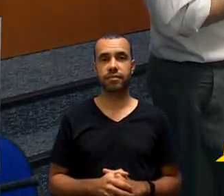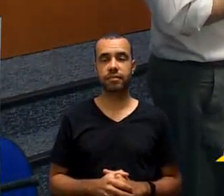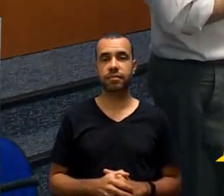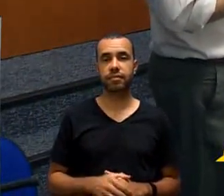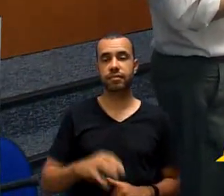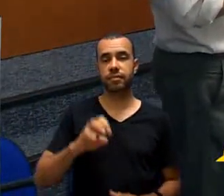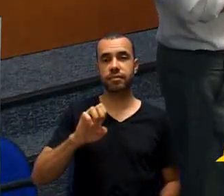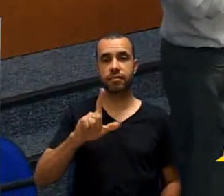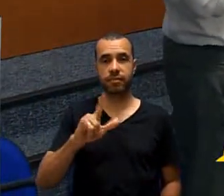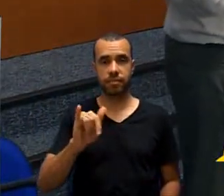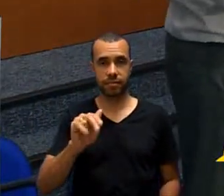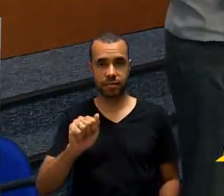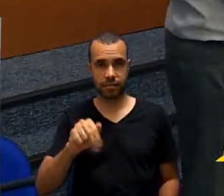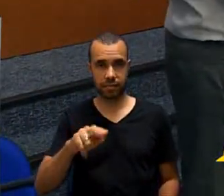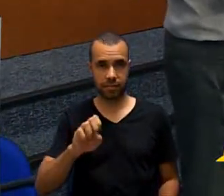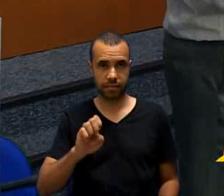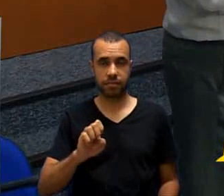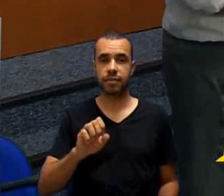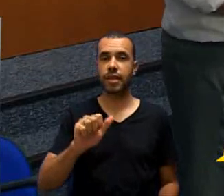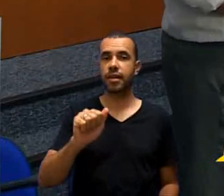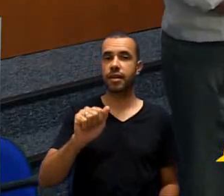Eliane Alves.